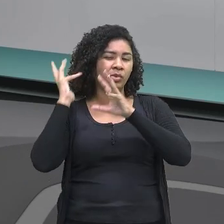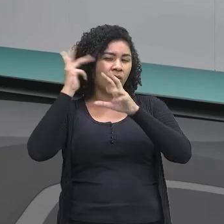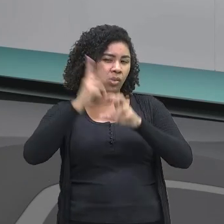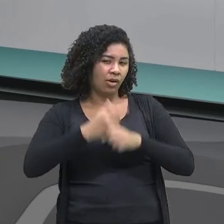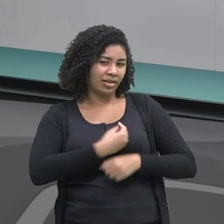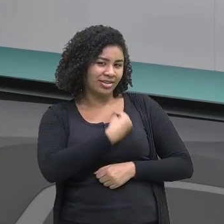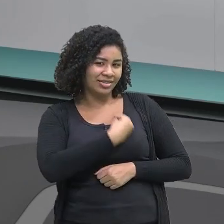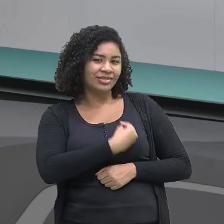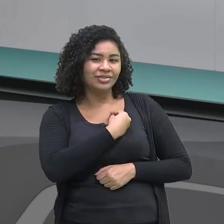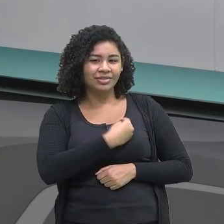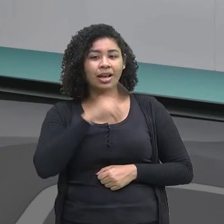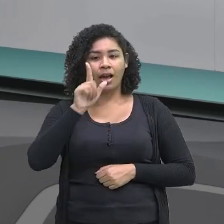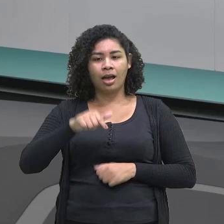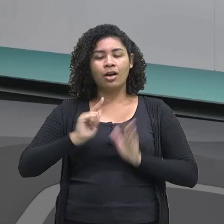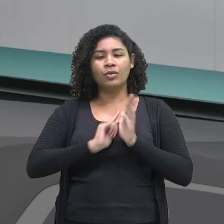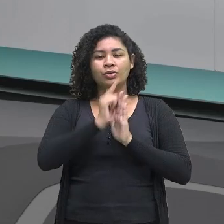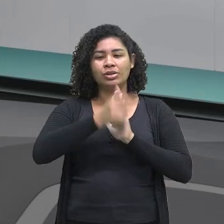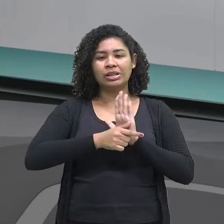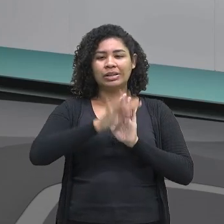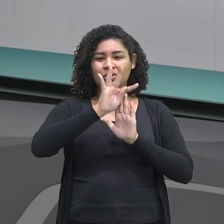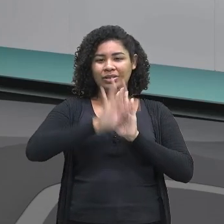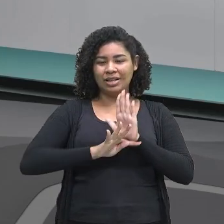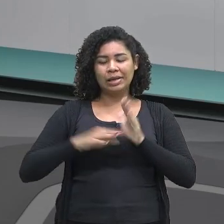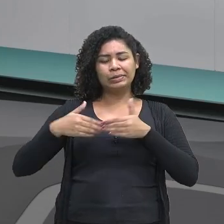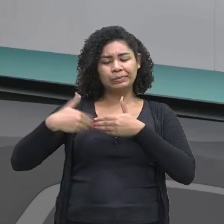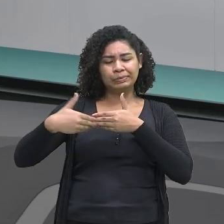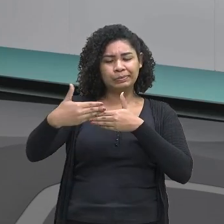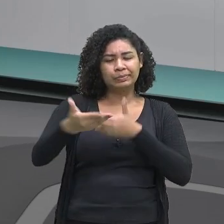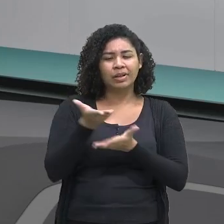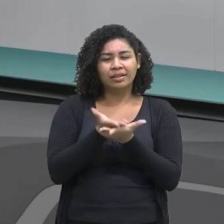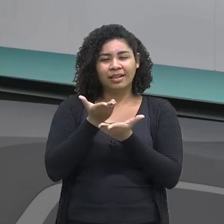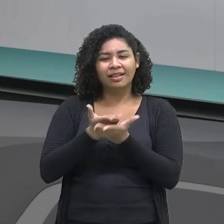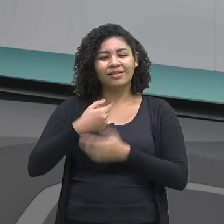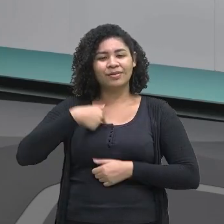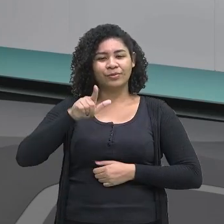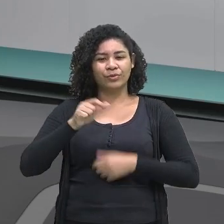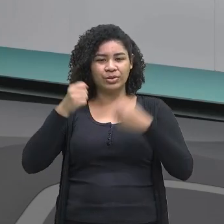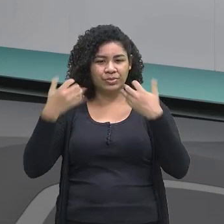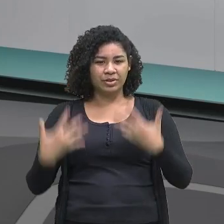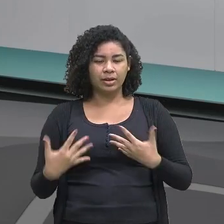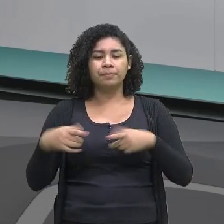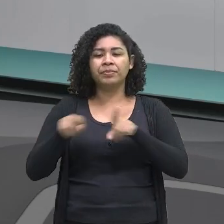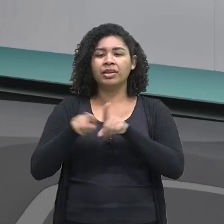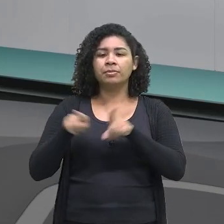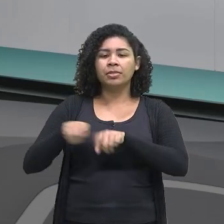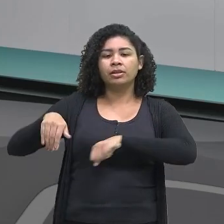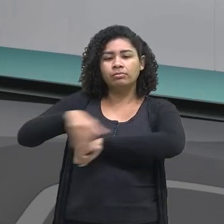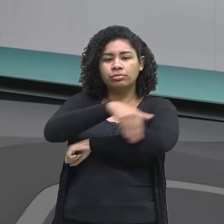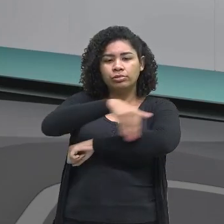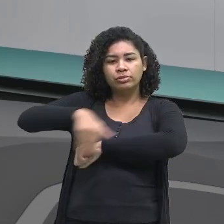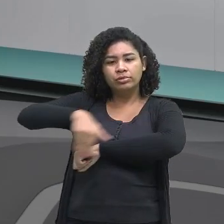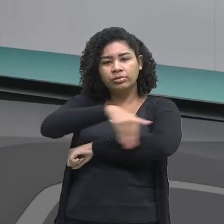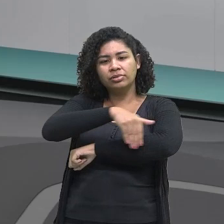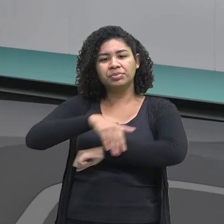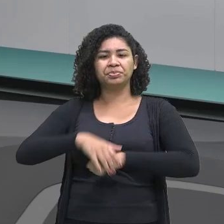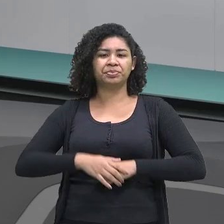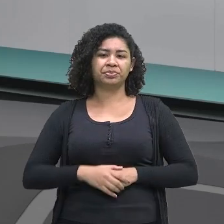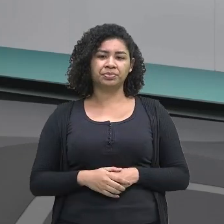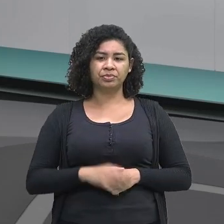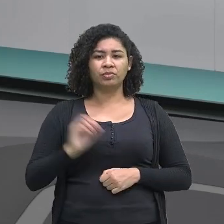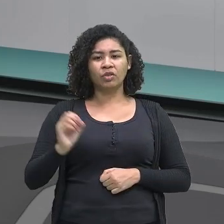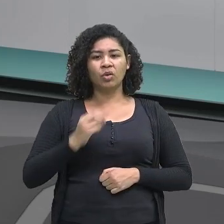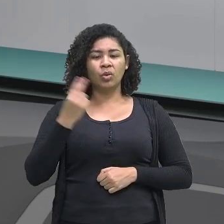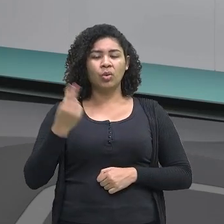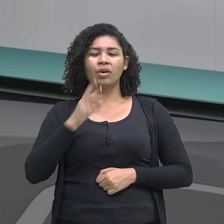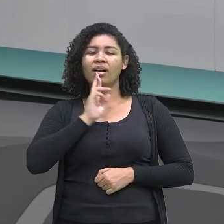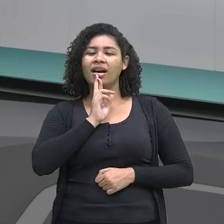a gente vai ver também nessas próximas unidades. Um endereço ou a fonte para a resposta de